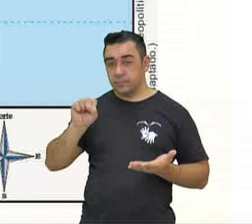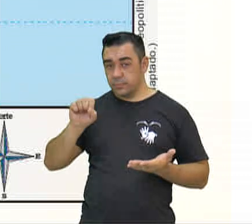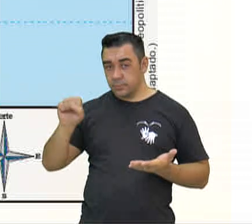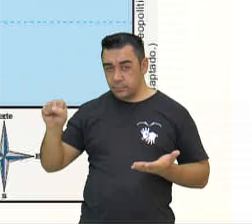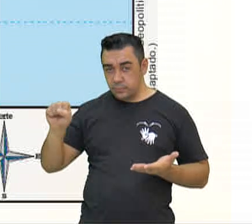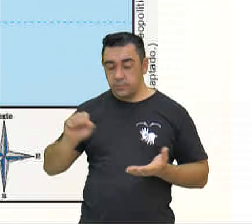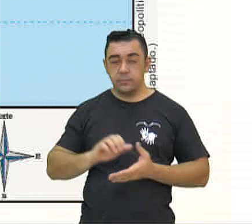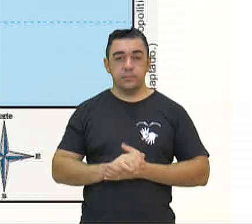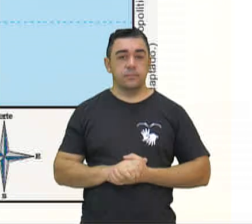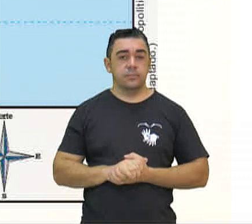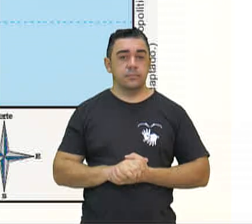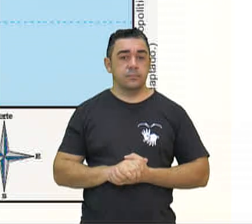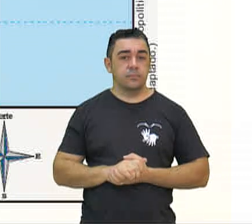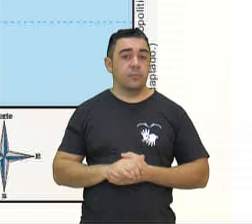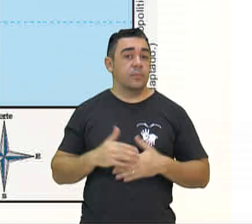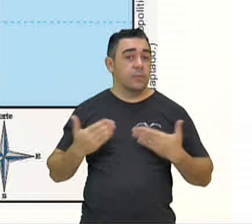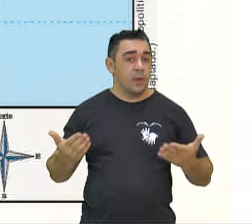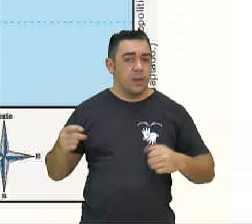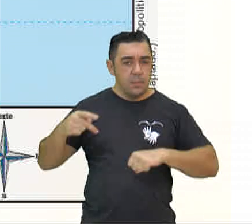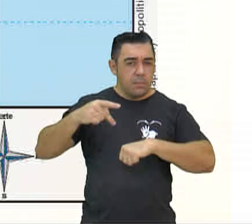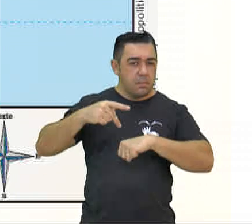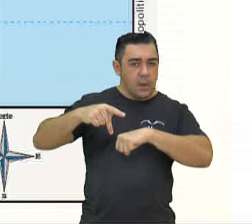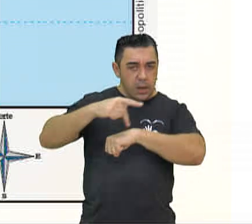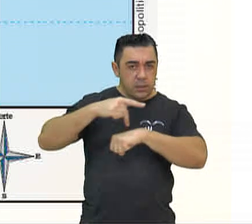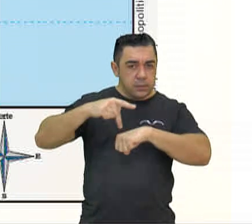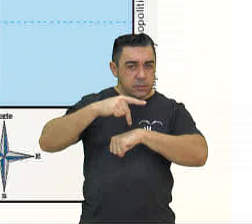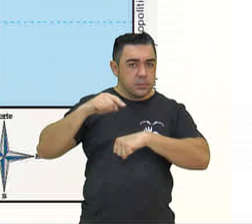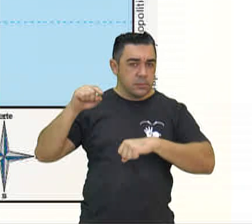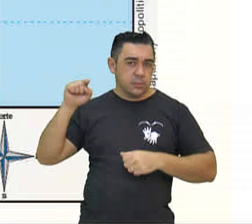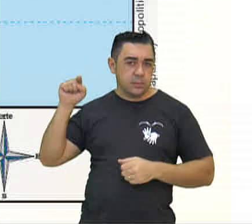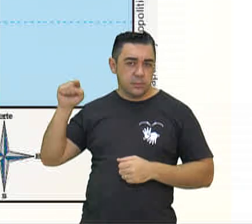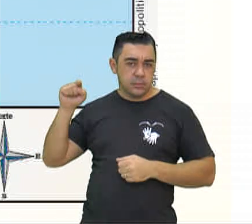Soviéticas. Este bloco de países que surge